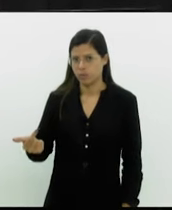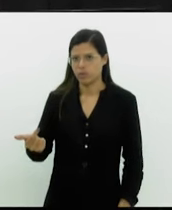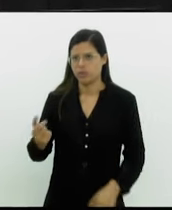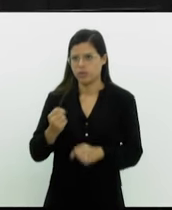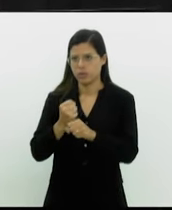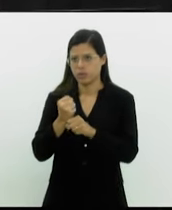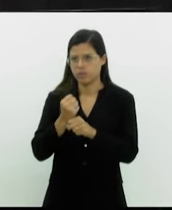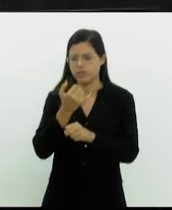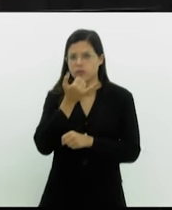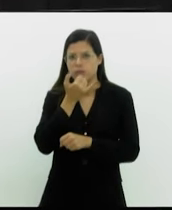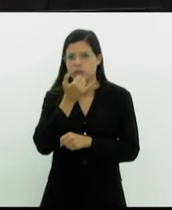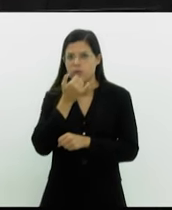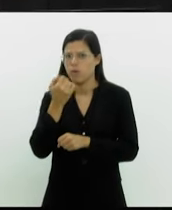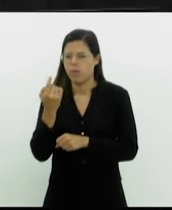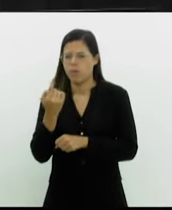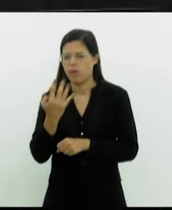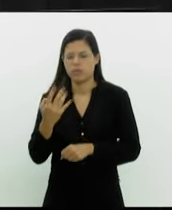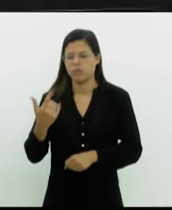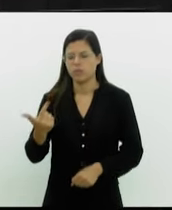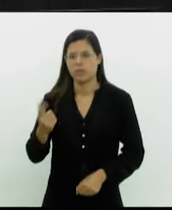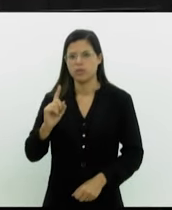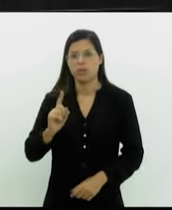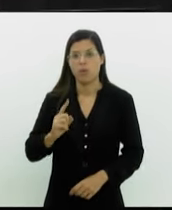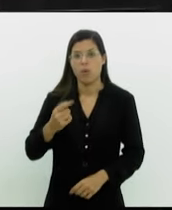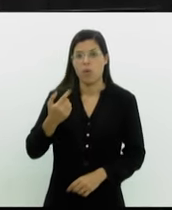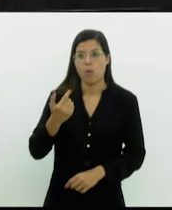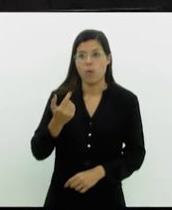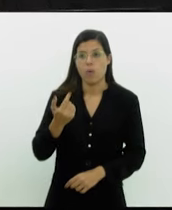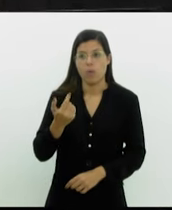2020, desculpe, 142 não,